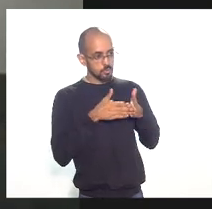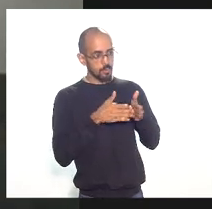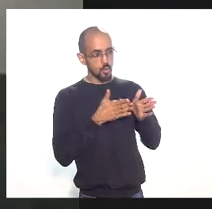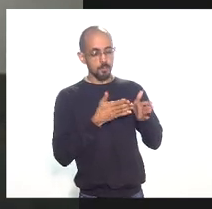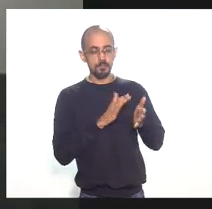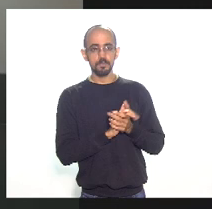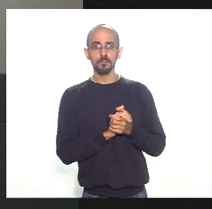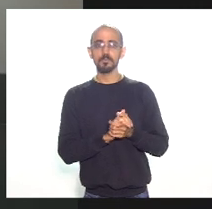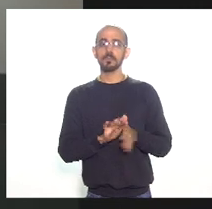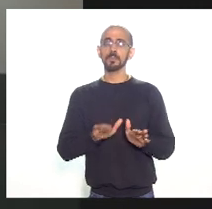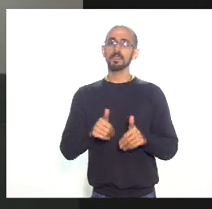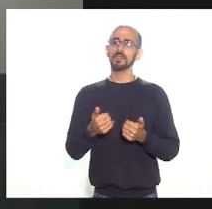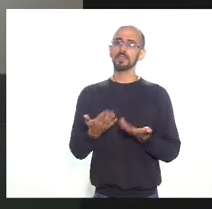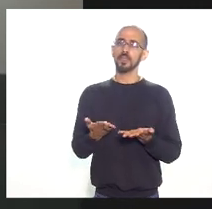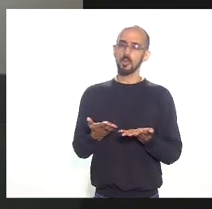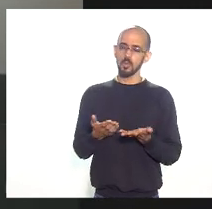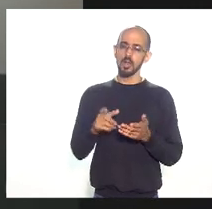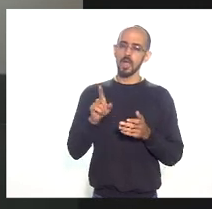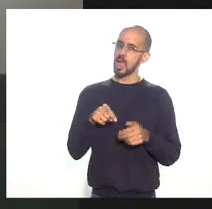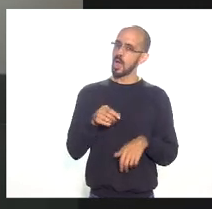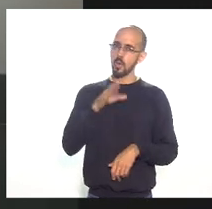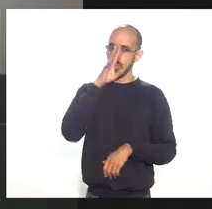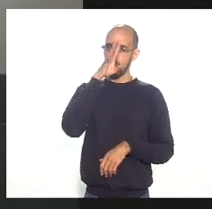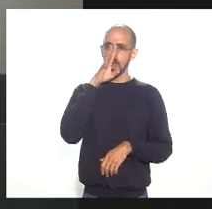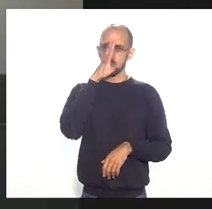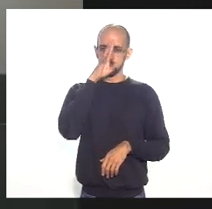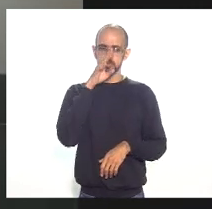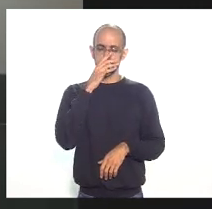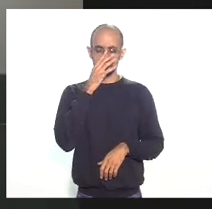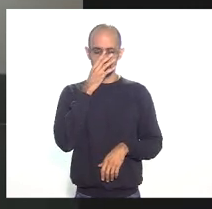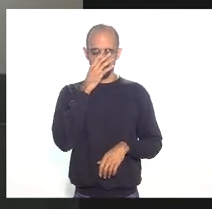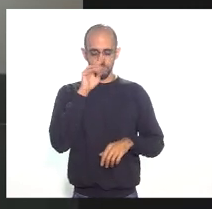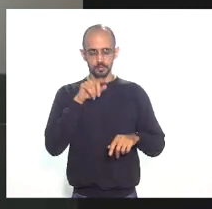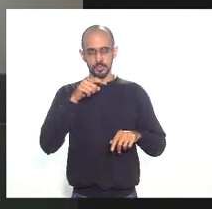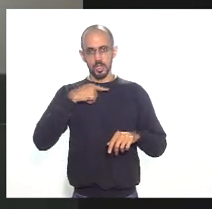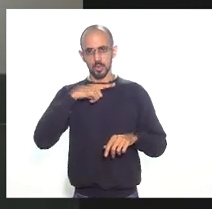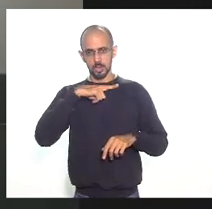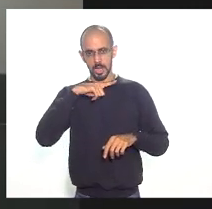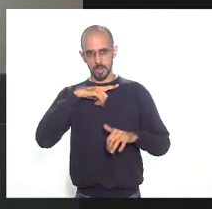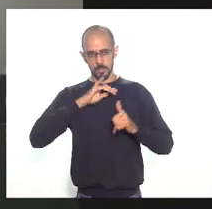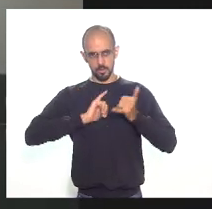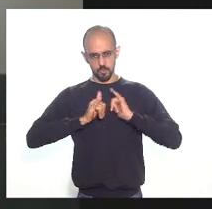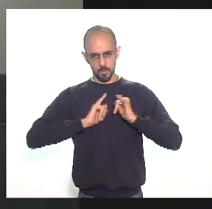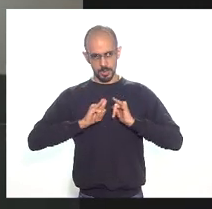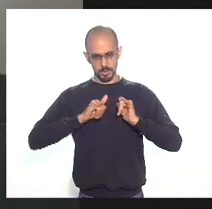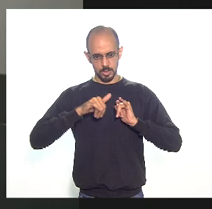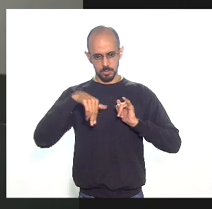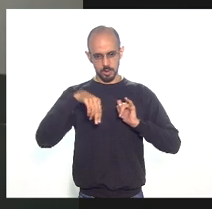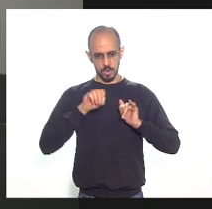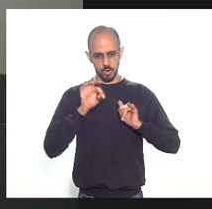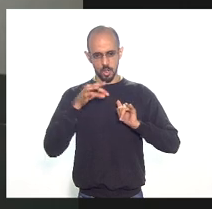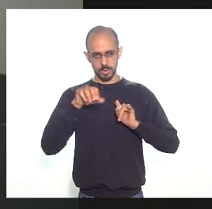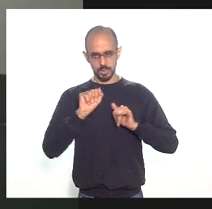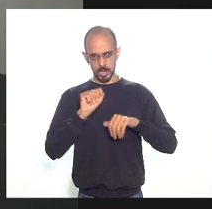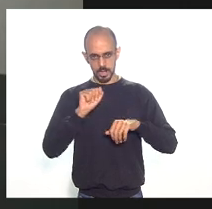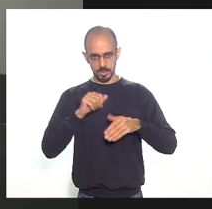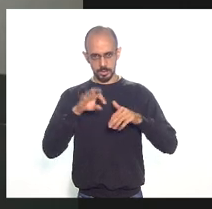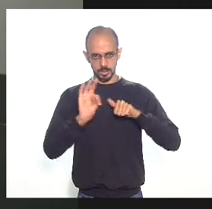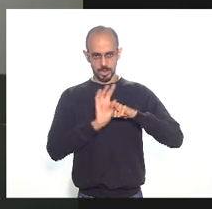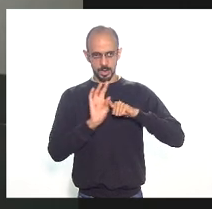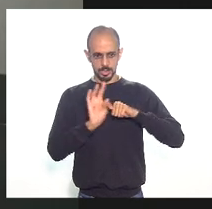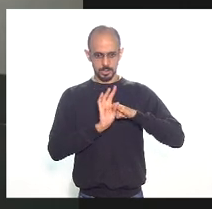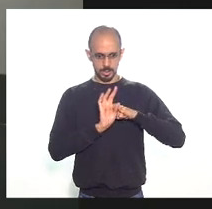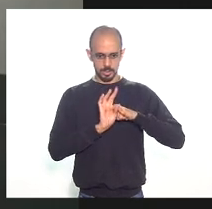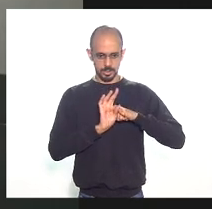completamente absurdo. Eu tenho aqui em mãos, senhor presidente, uma nota técnica enviada pela